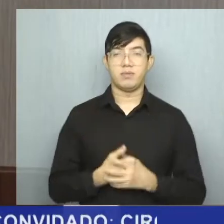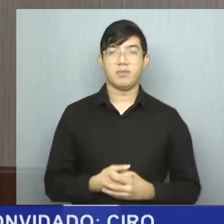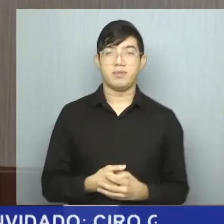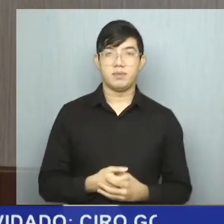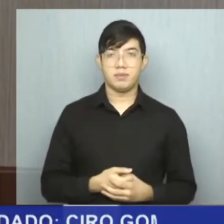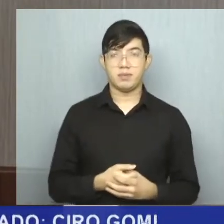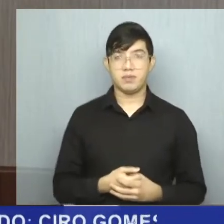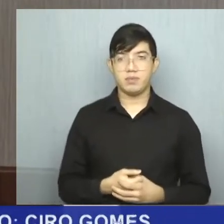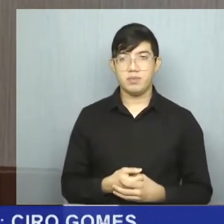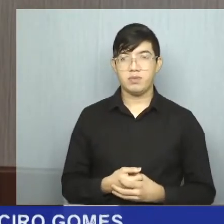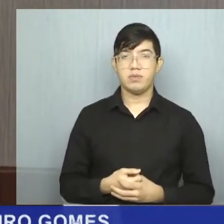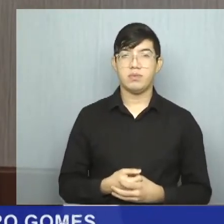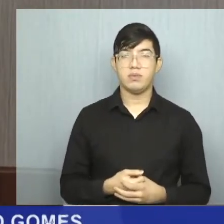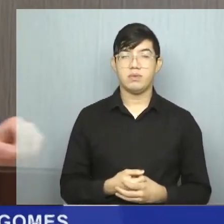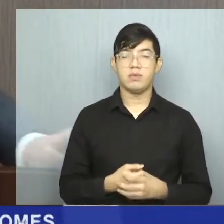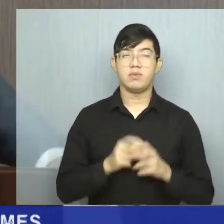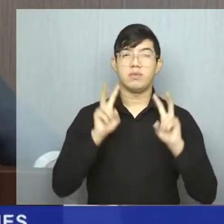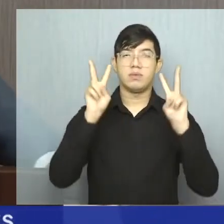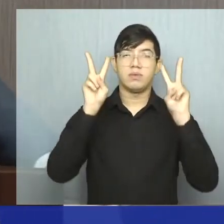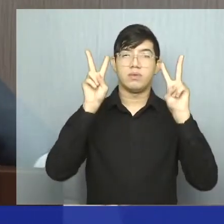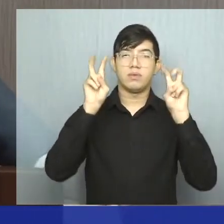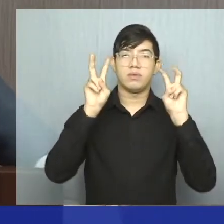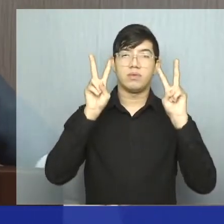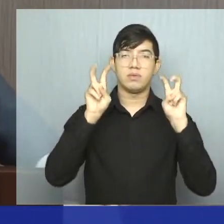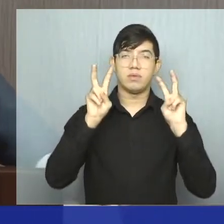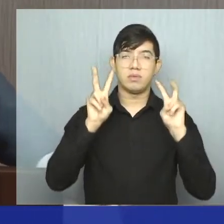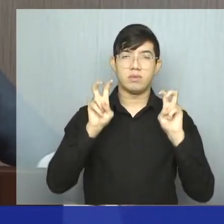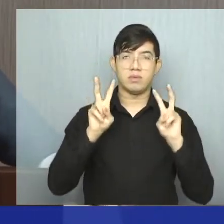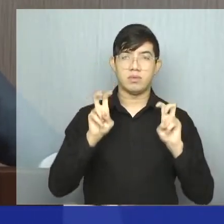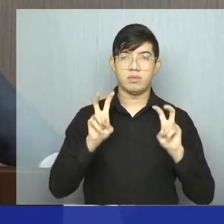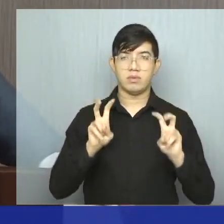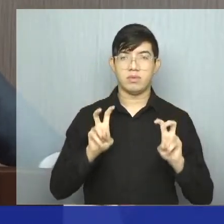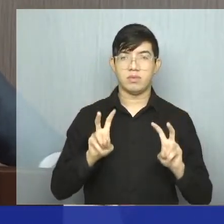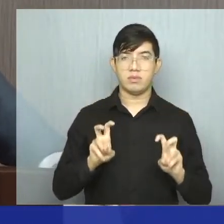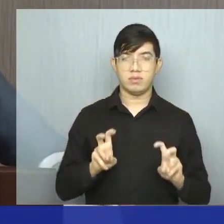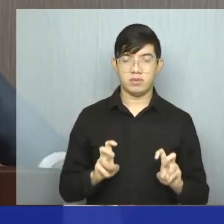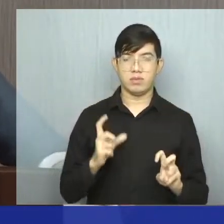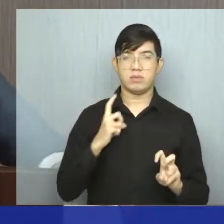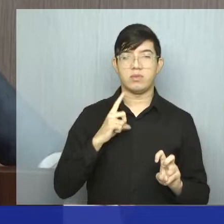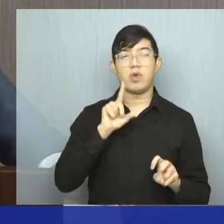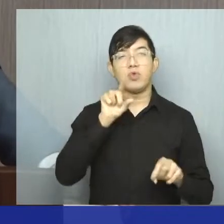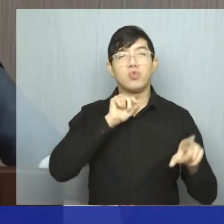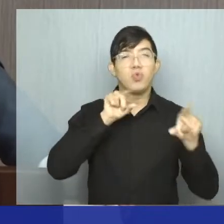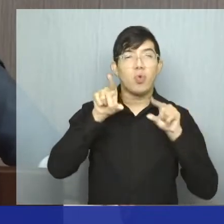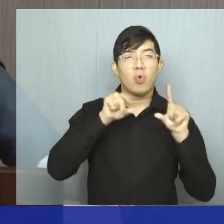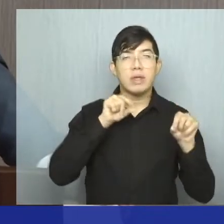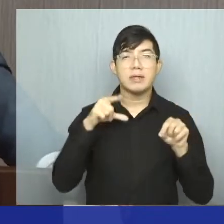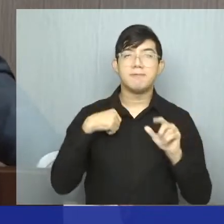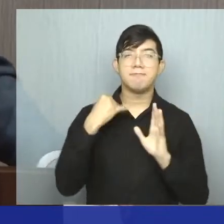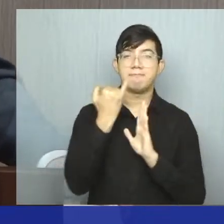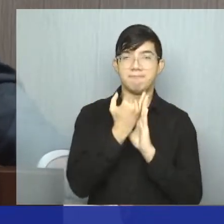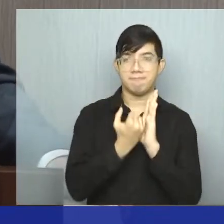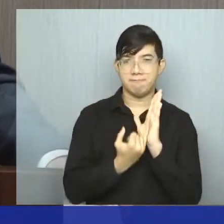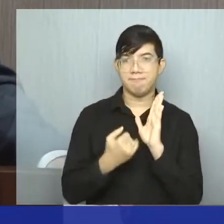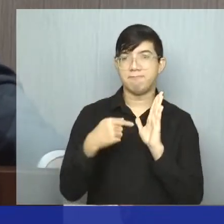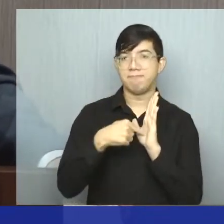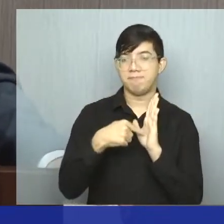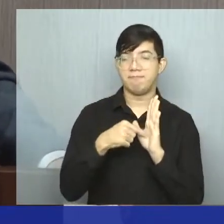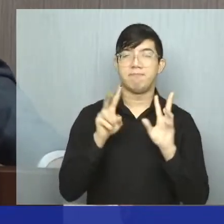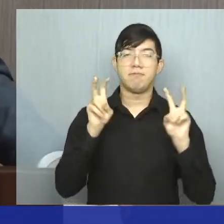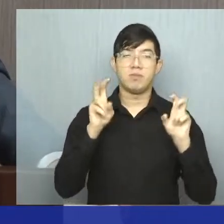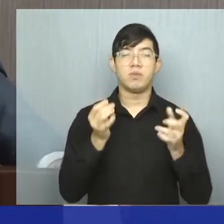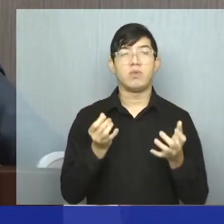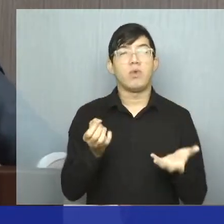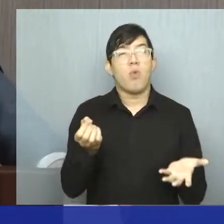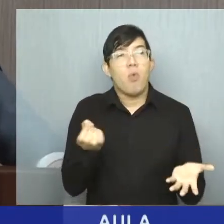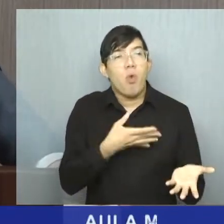aqui os temas que serão abertos às inscrições para os cursos, a nova previdência